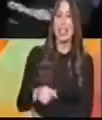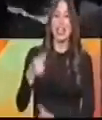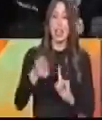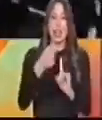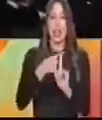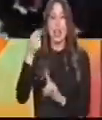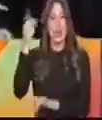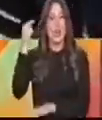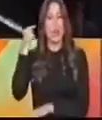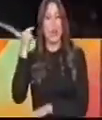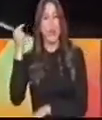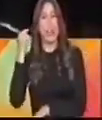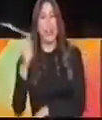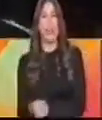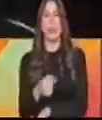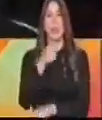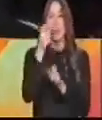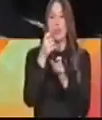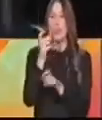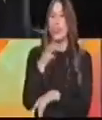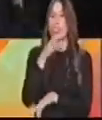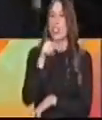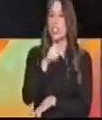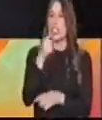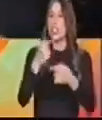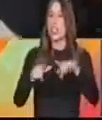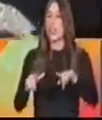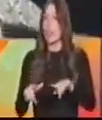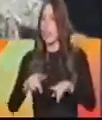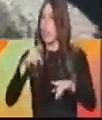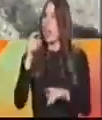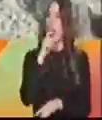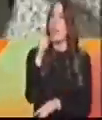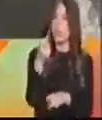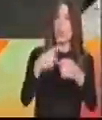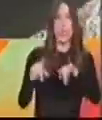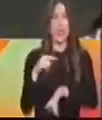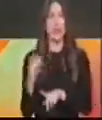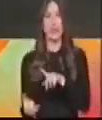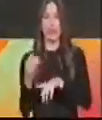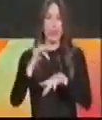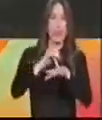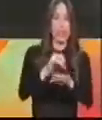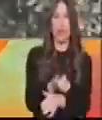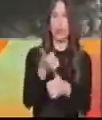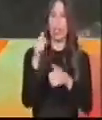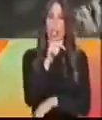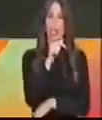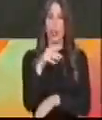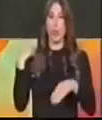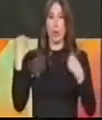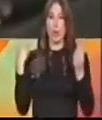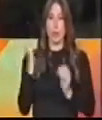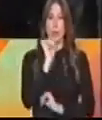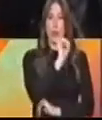pessoas a dizerem: ah, isto agora está diferente, chegamos aqui, temos uma sinalética diferente, conseguimos orientar-nos melhor, e essa foi também uma preocupação, de